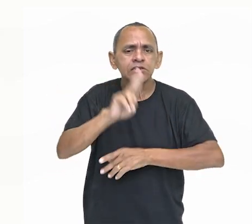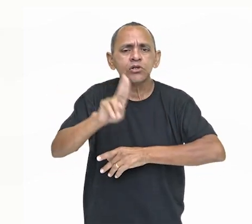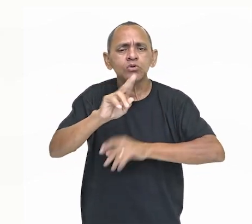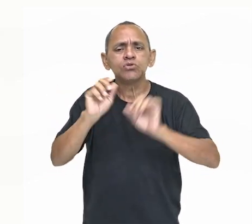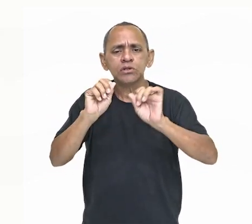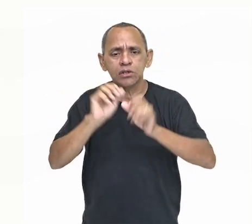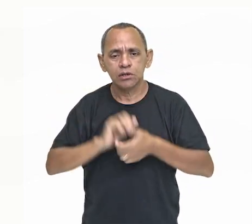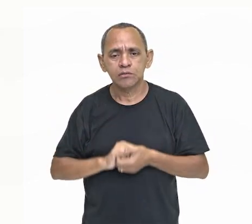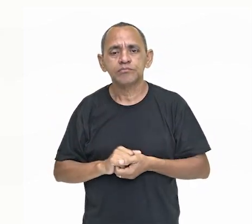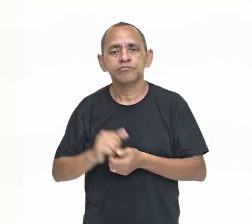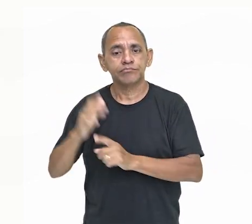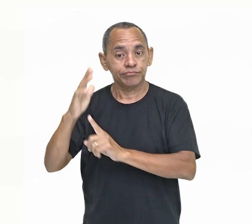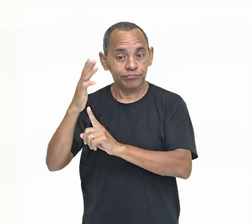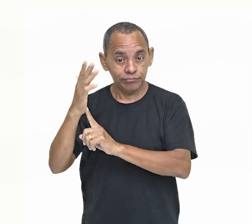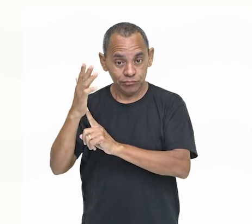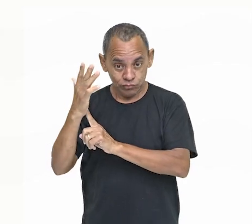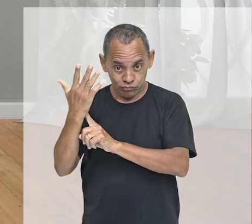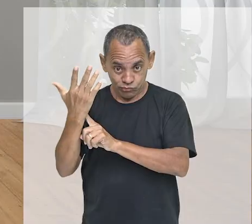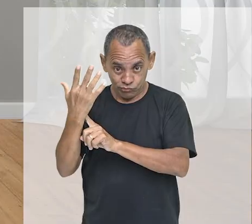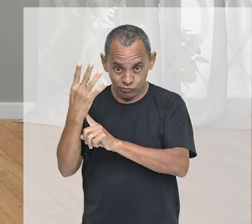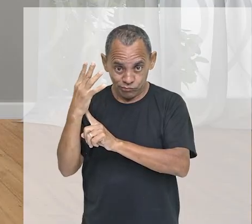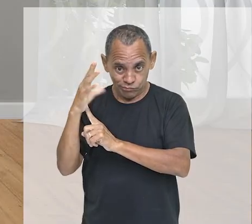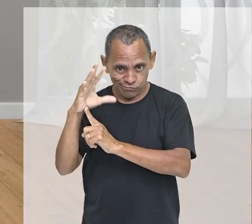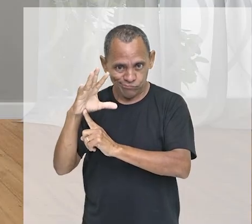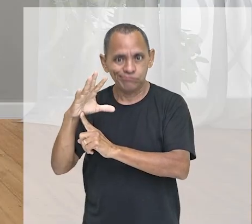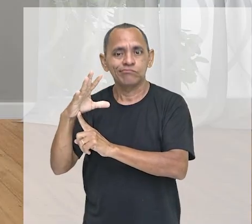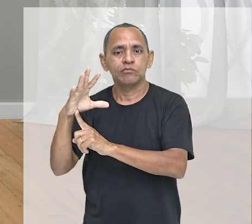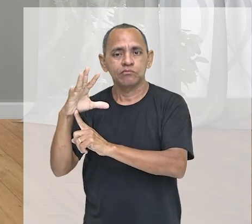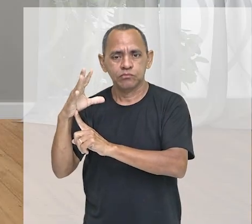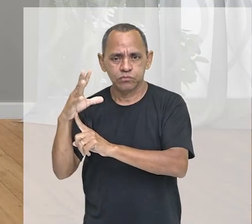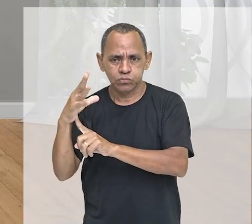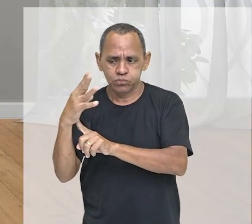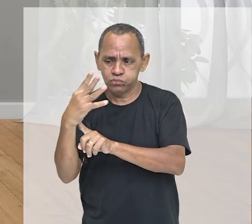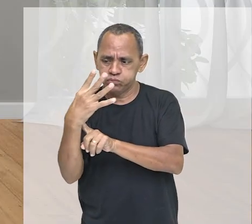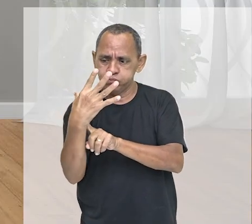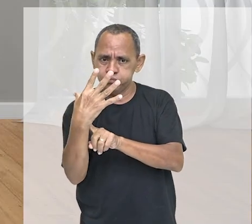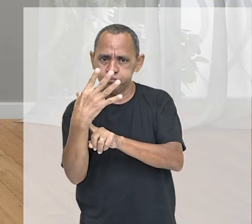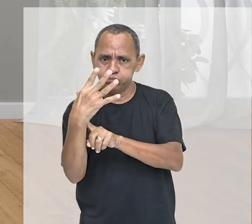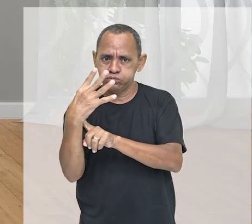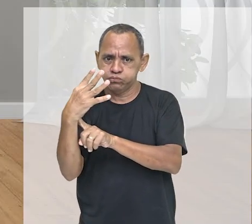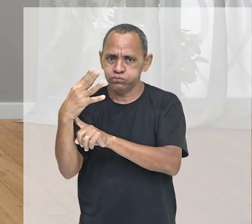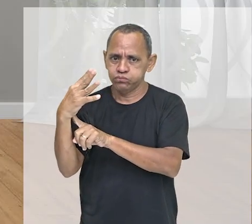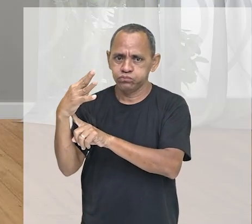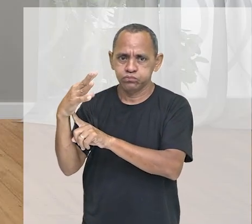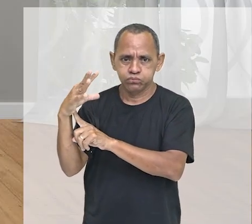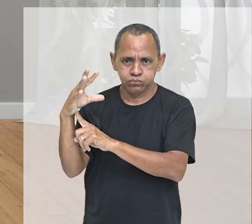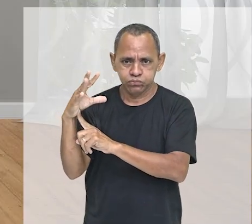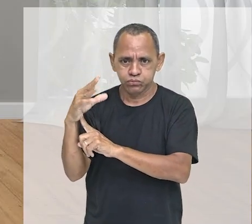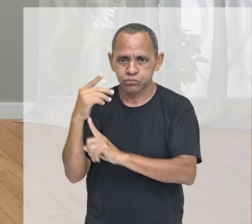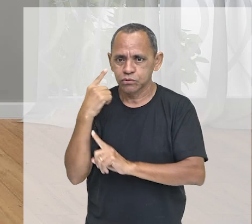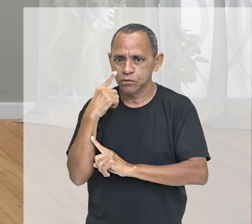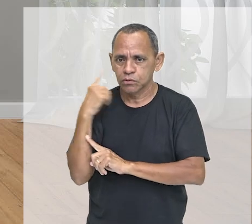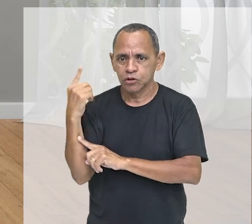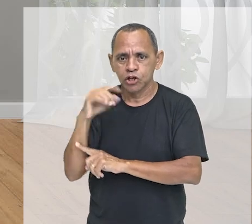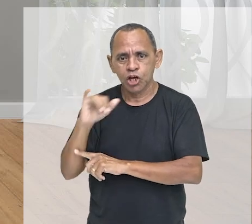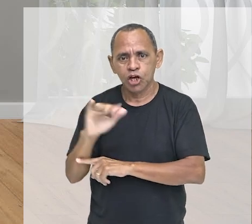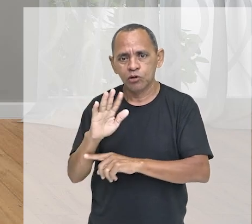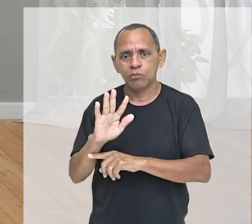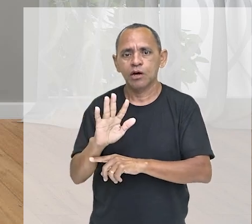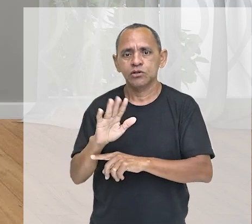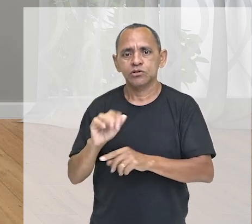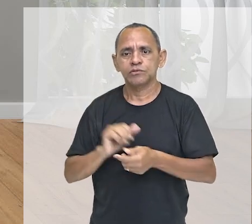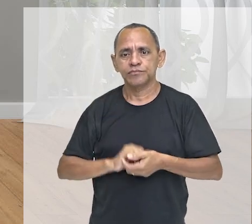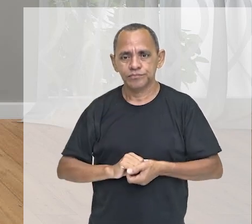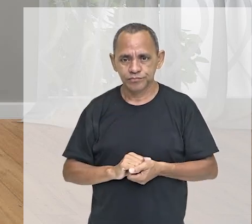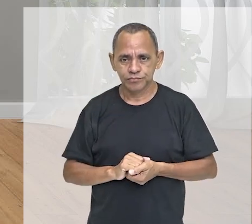quê? Eu uso o ventilador. Como agora, nós temos aqui o ventilador. E o que se representa